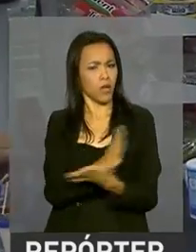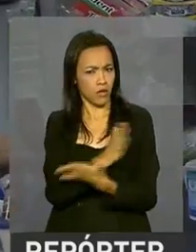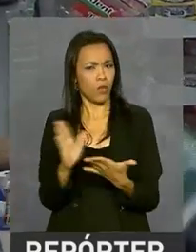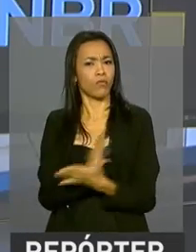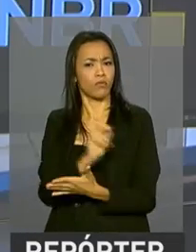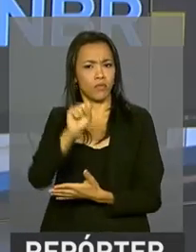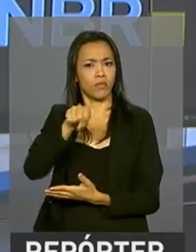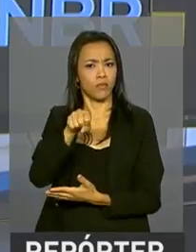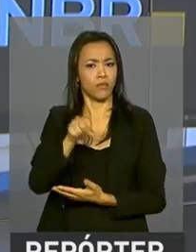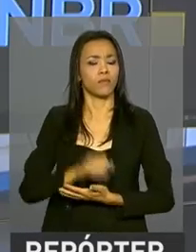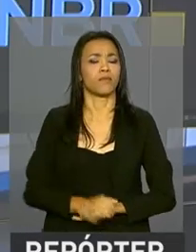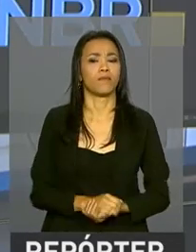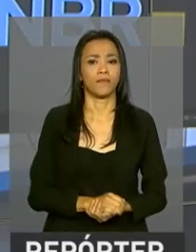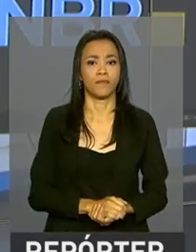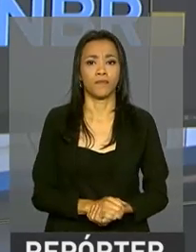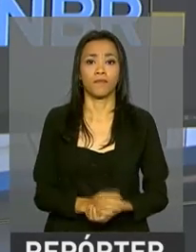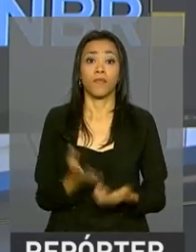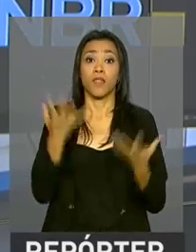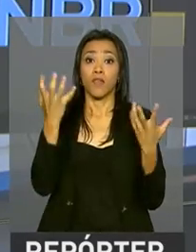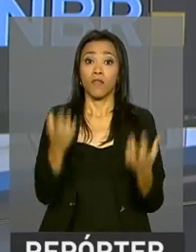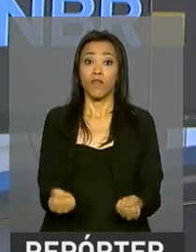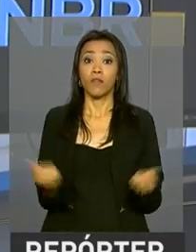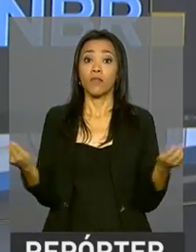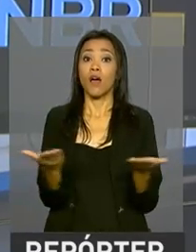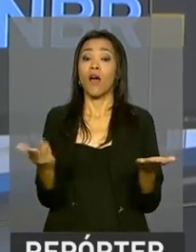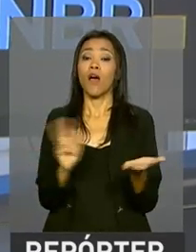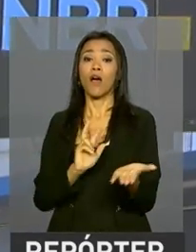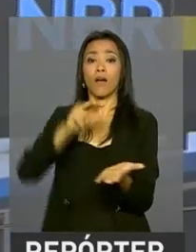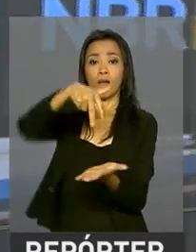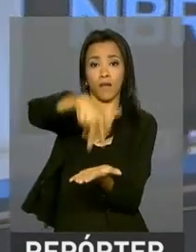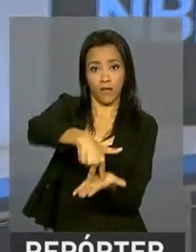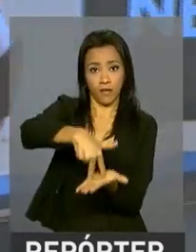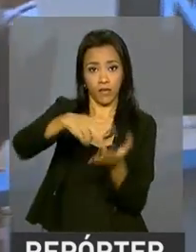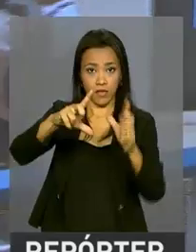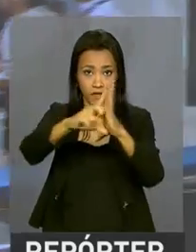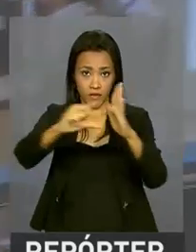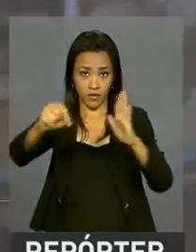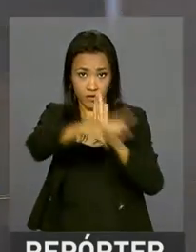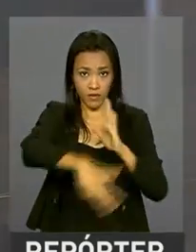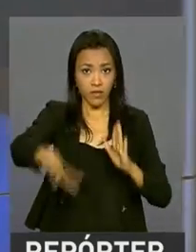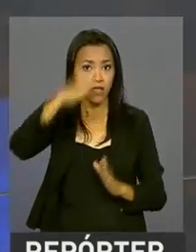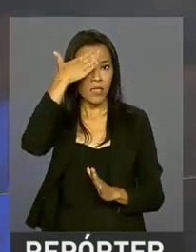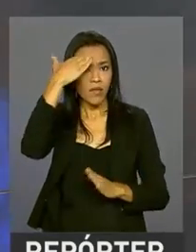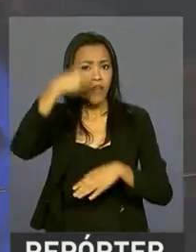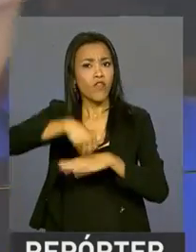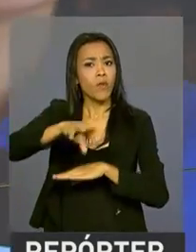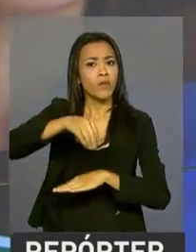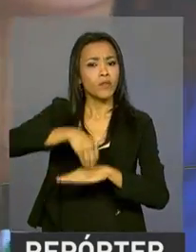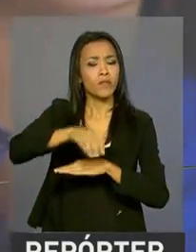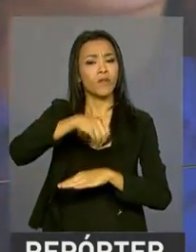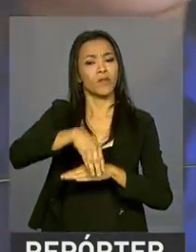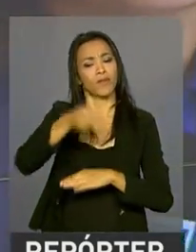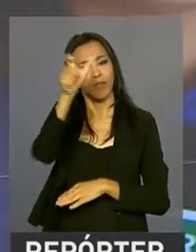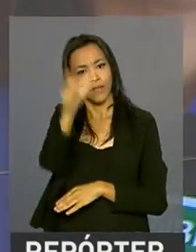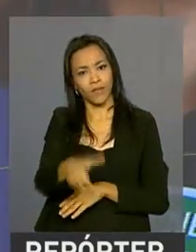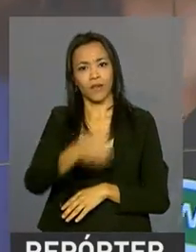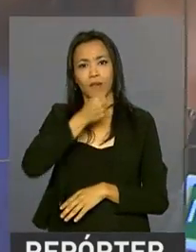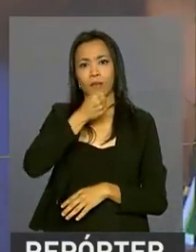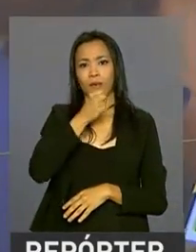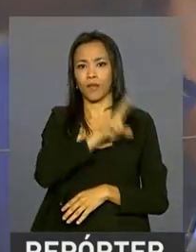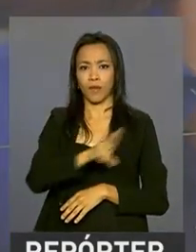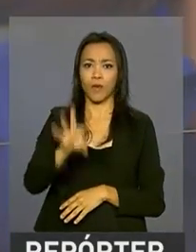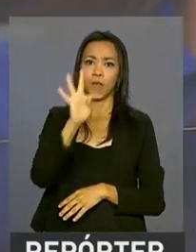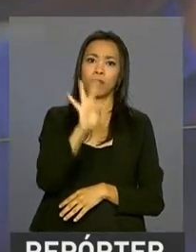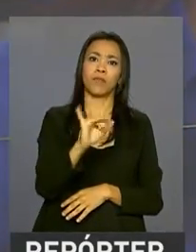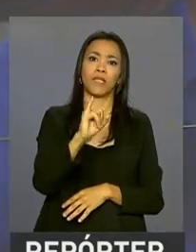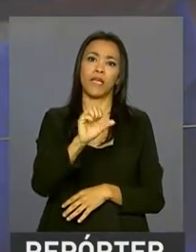sim. Vamos agora ao Palácio do Planalto saber as informações desta segunda-feira com a repórter Thaisa Dias, que está lá e